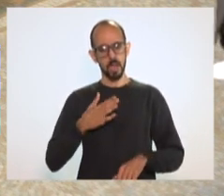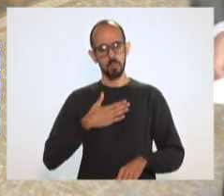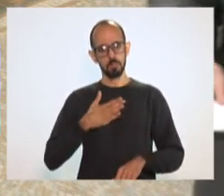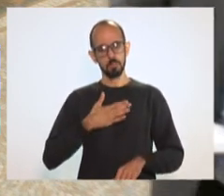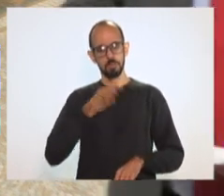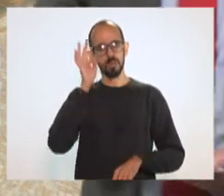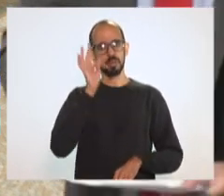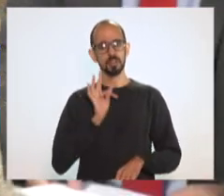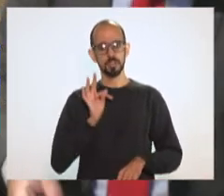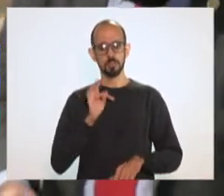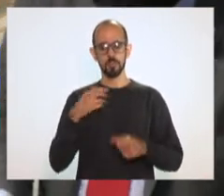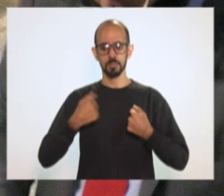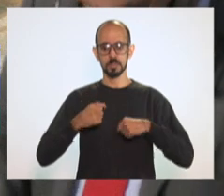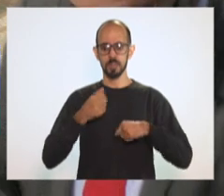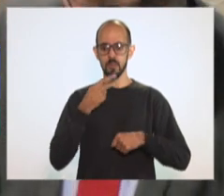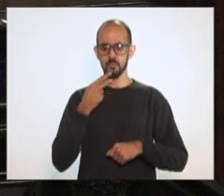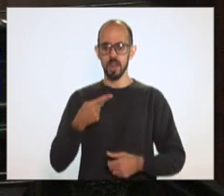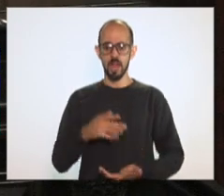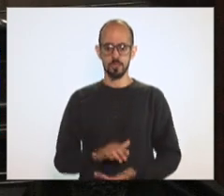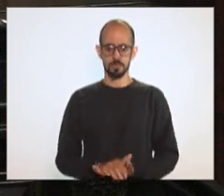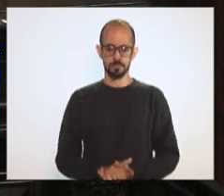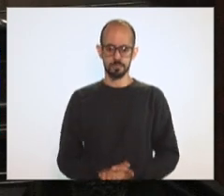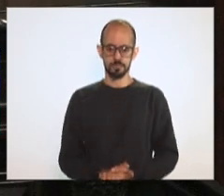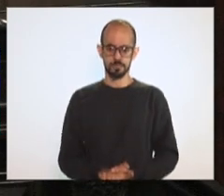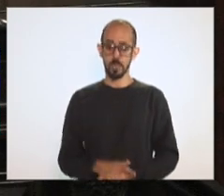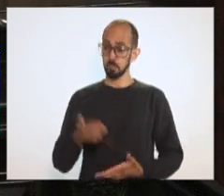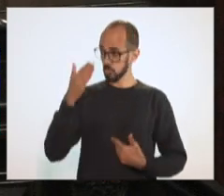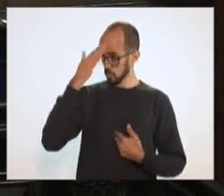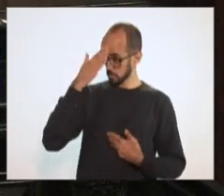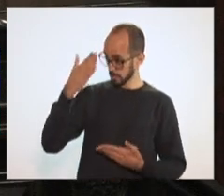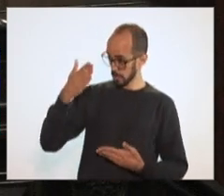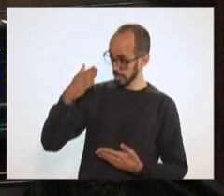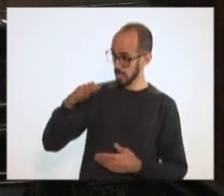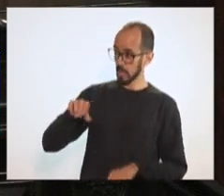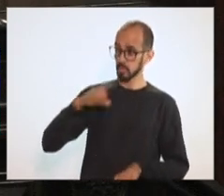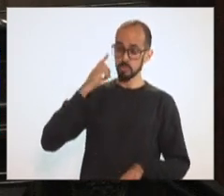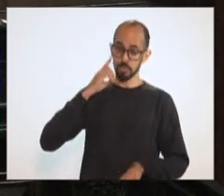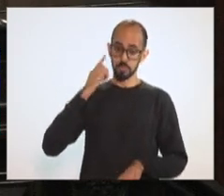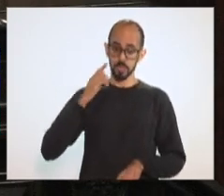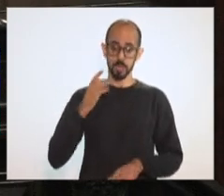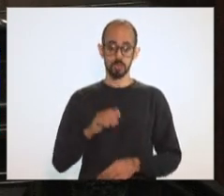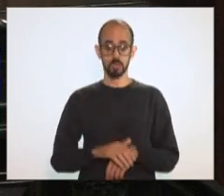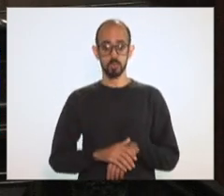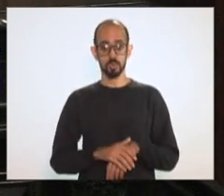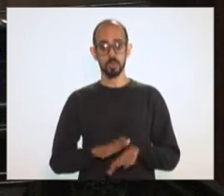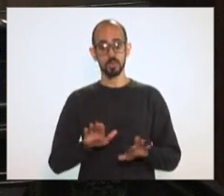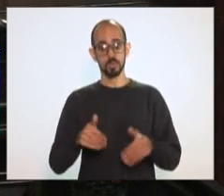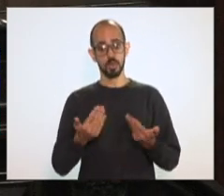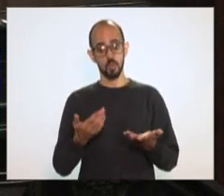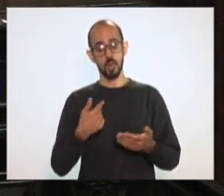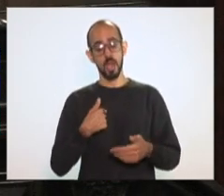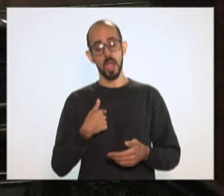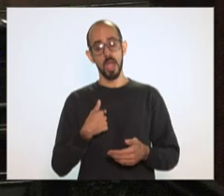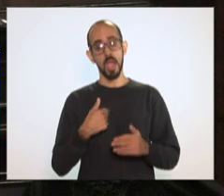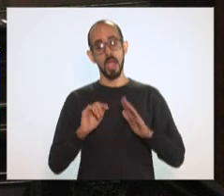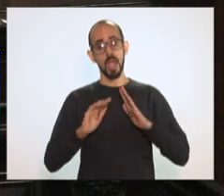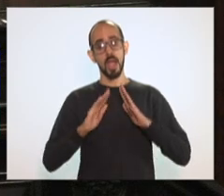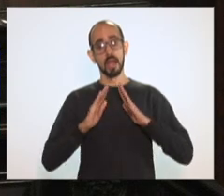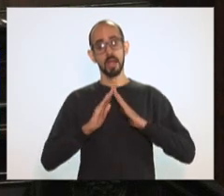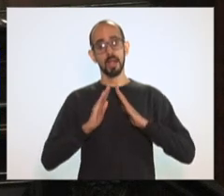tinha que ter falado isso. Obrigado, deputado Carlos Augusto. Finalizando, senhor presidente, fica aqui o aval dessa casa, conduta